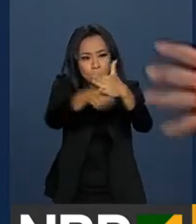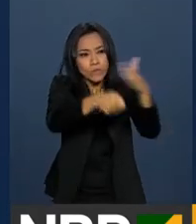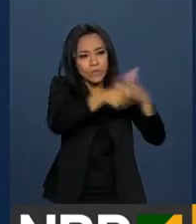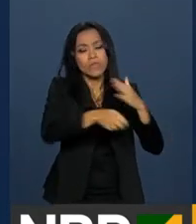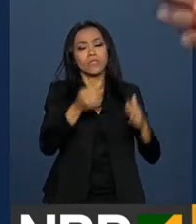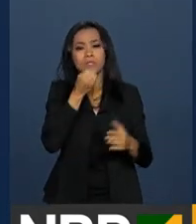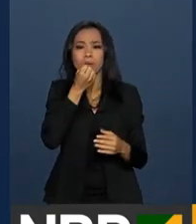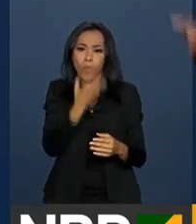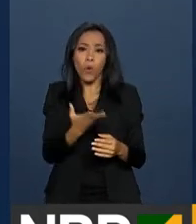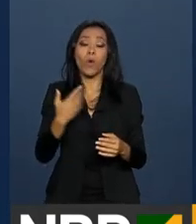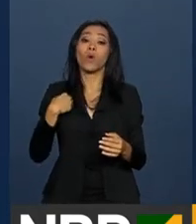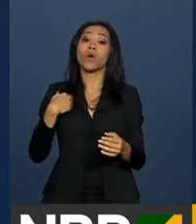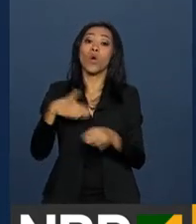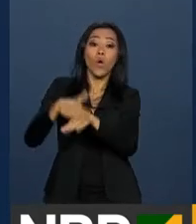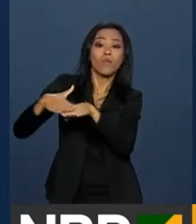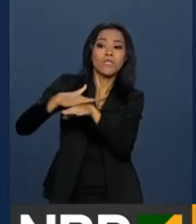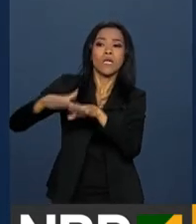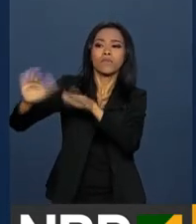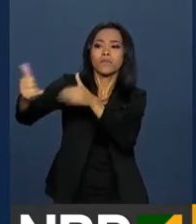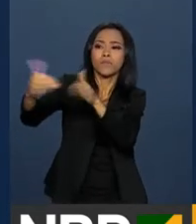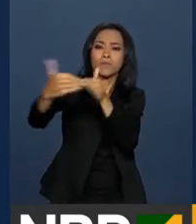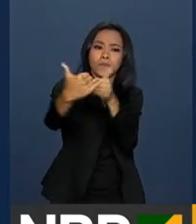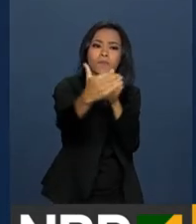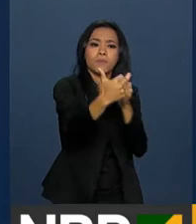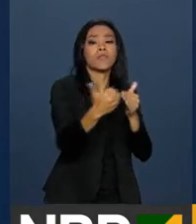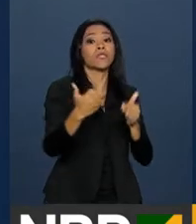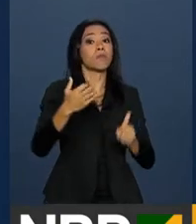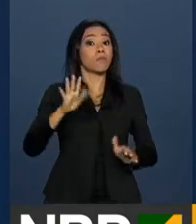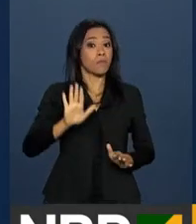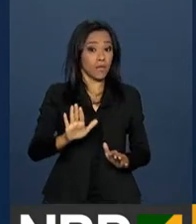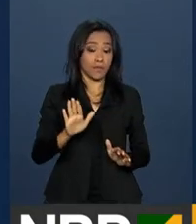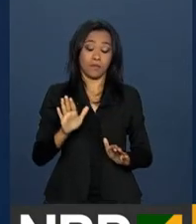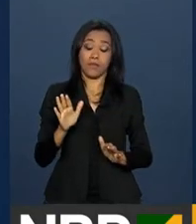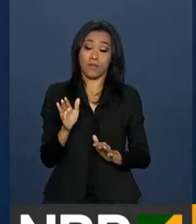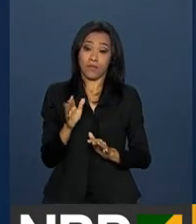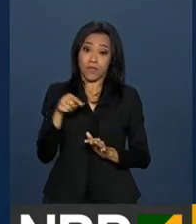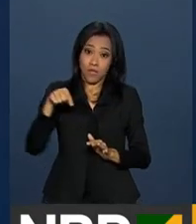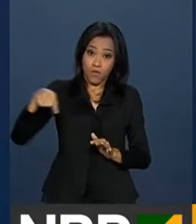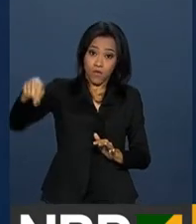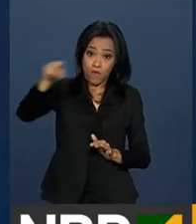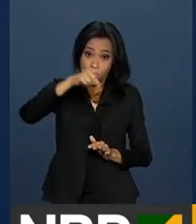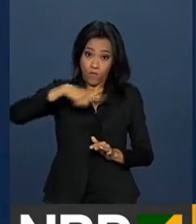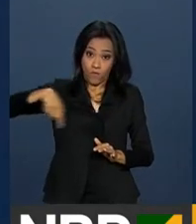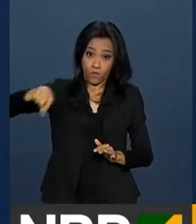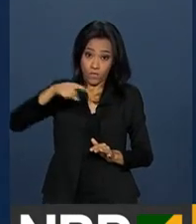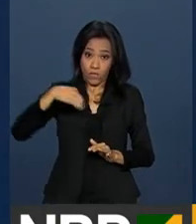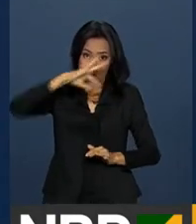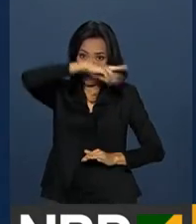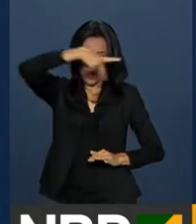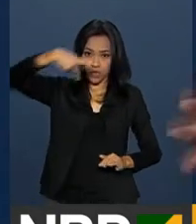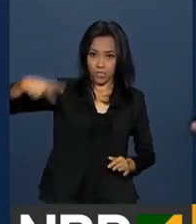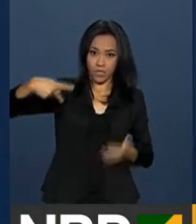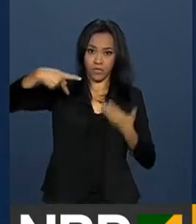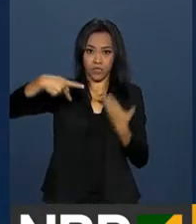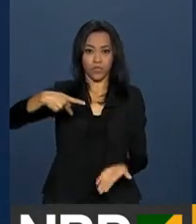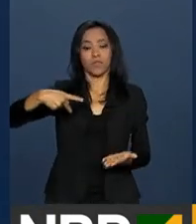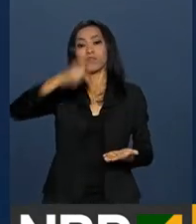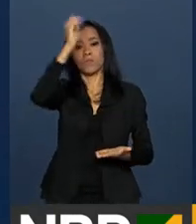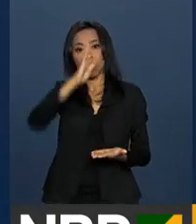né? Insistir muito nas suas postulações. Mas, simbolicamente, o fato do chefe do Executivo e do